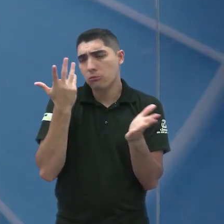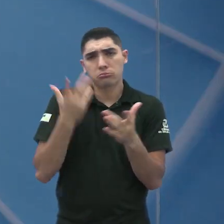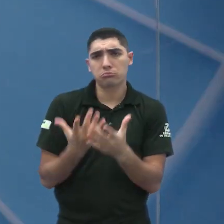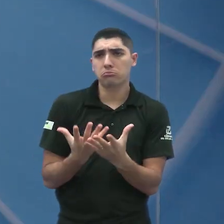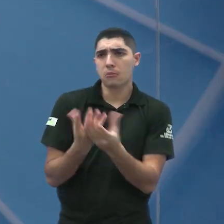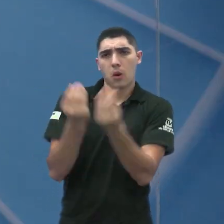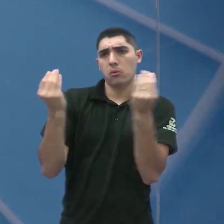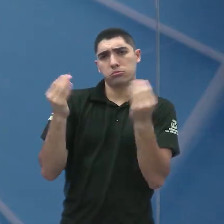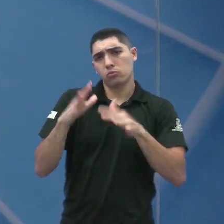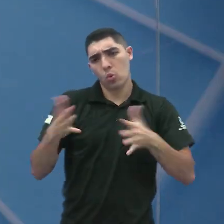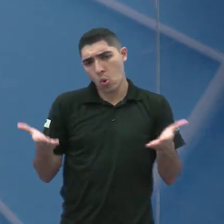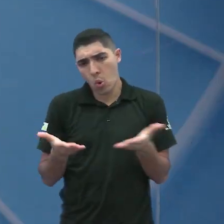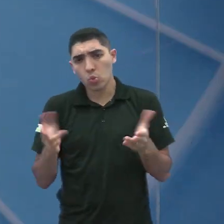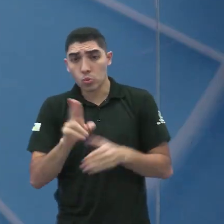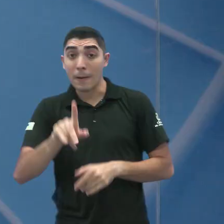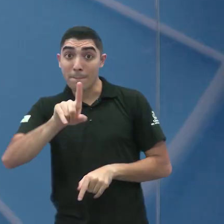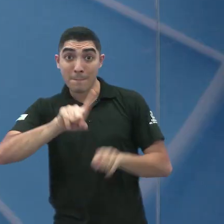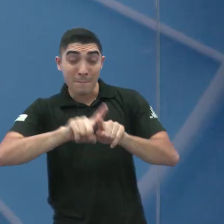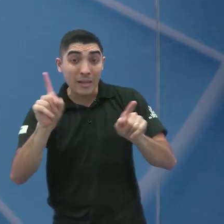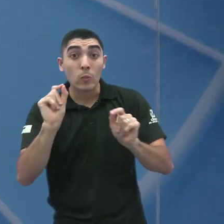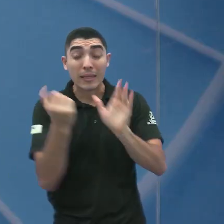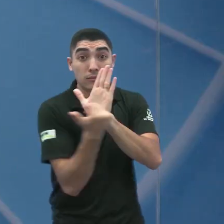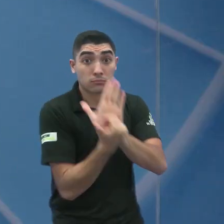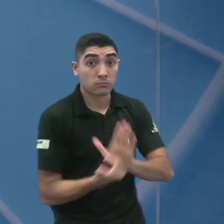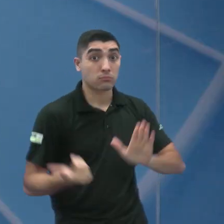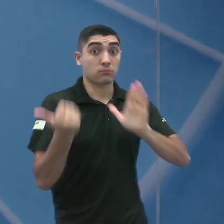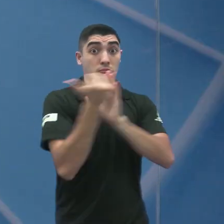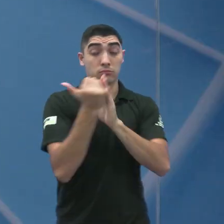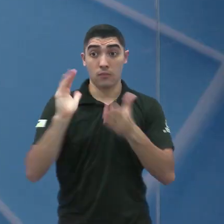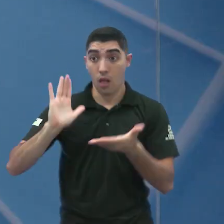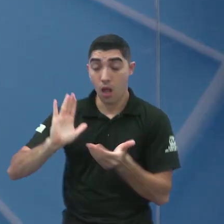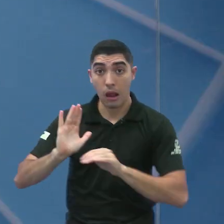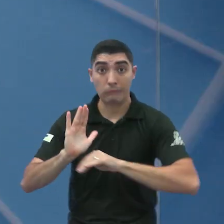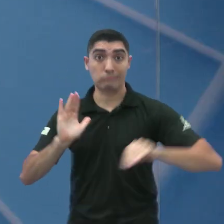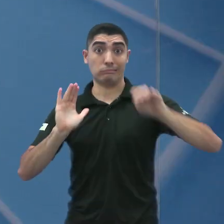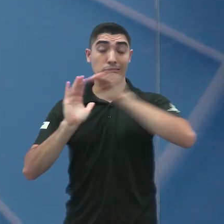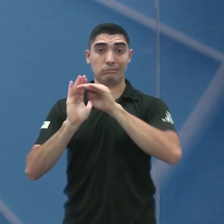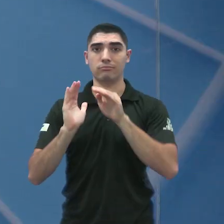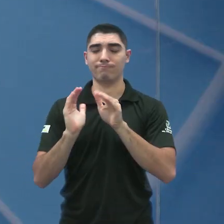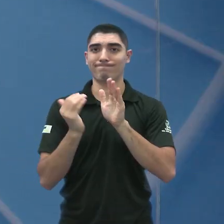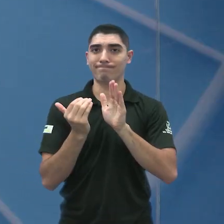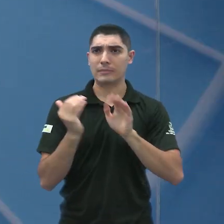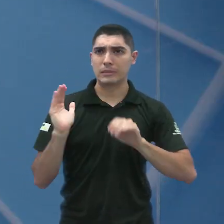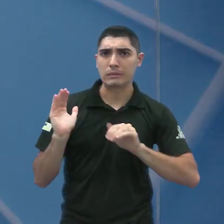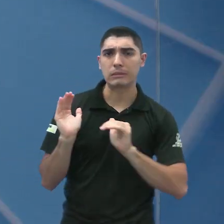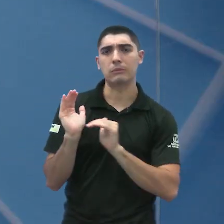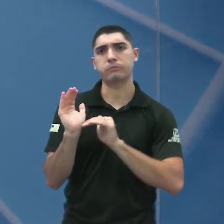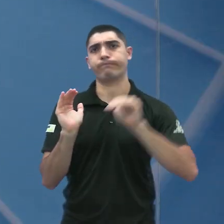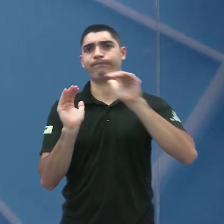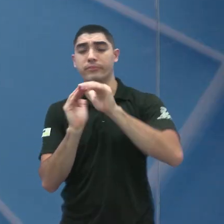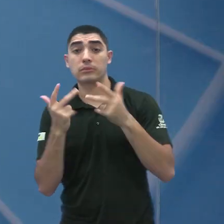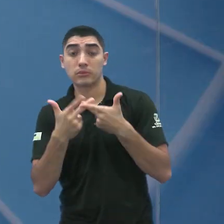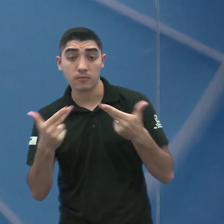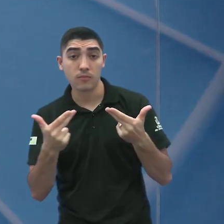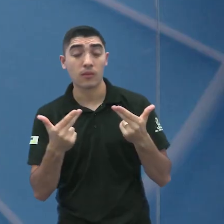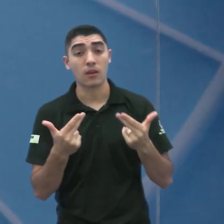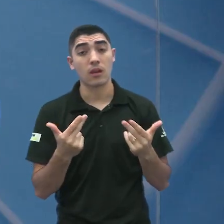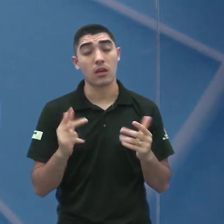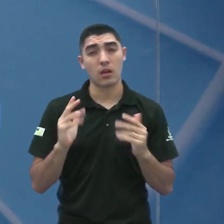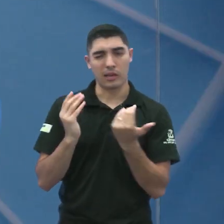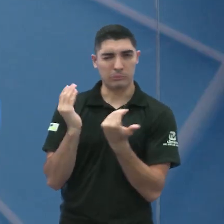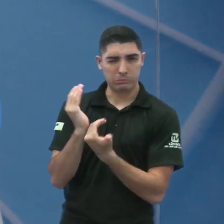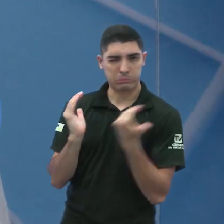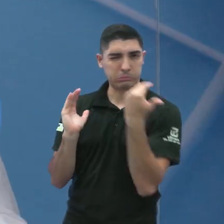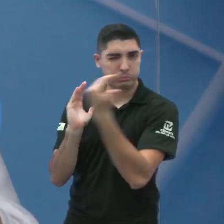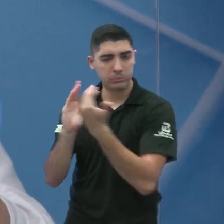eu acredito. Mas a hiperexposição a isso tem muitos efeitos. Em relação ao desenvolvimento,